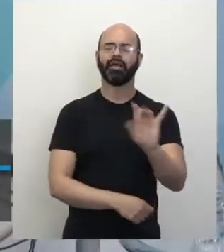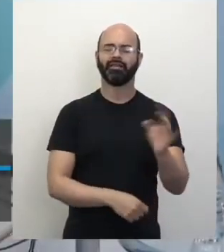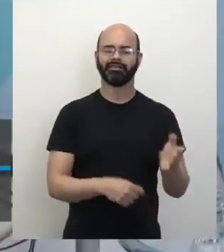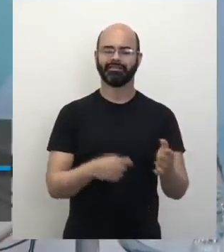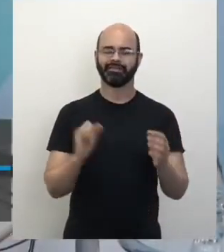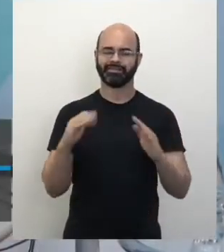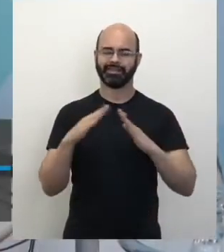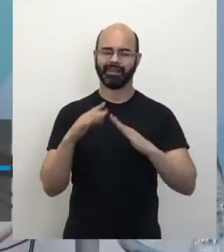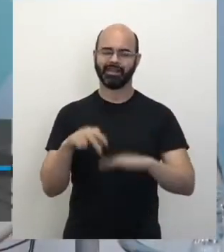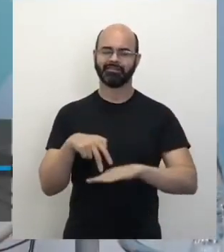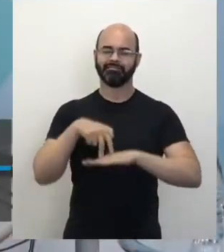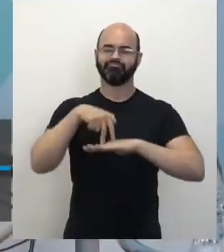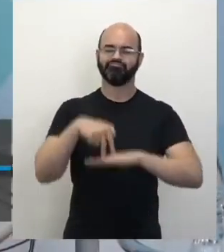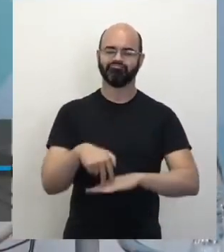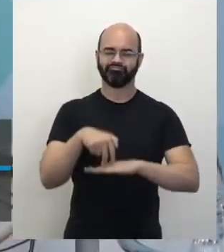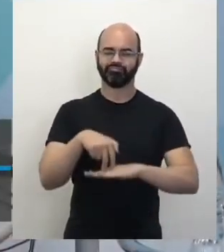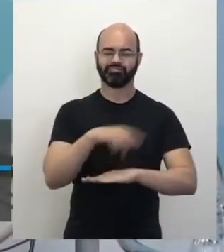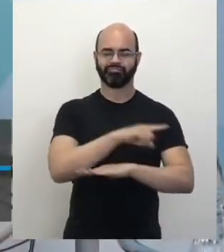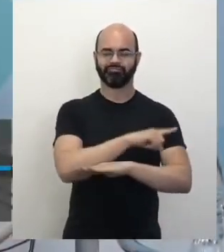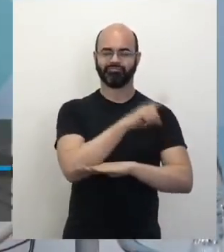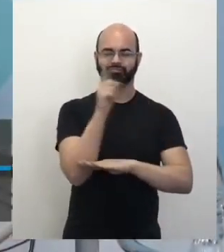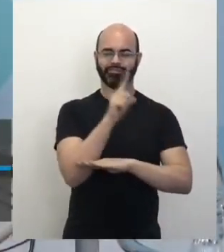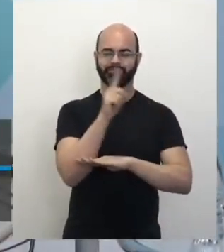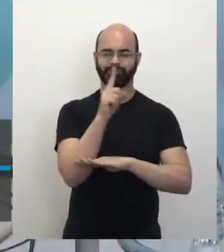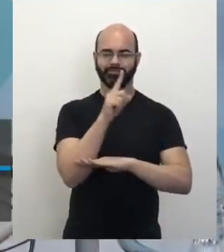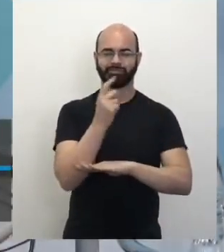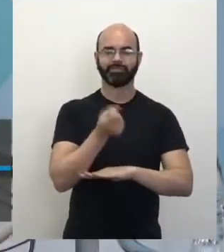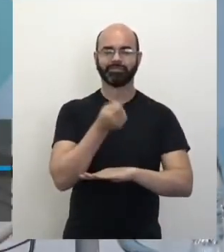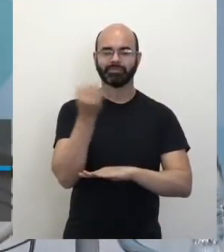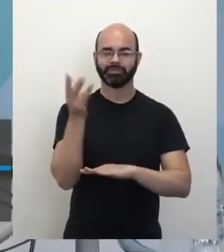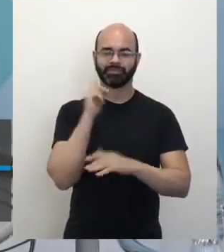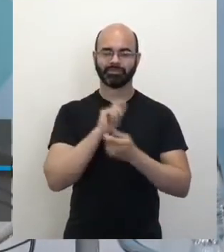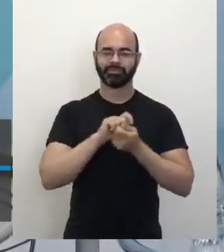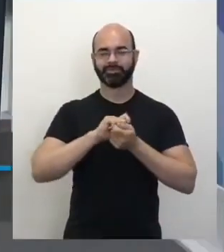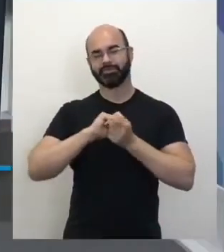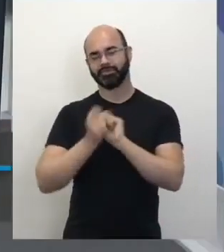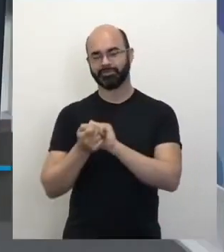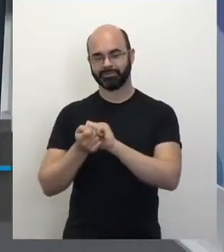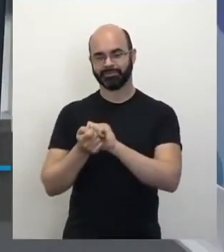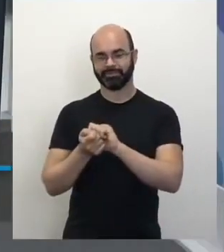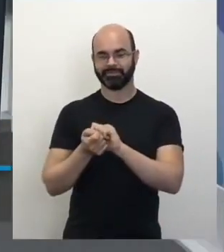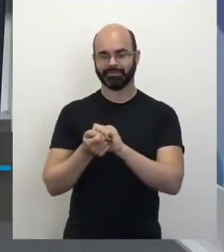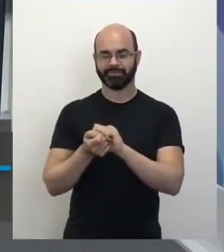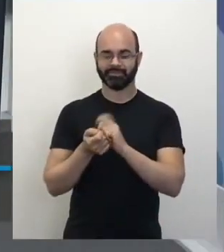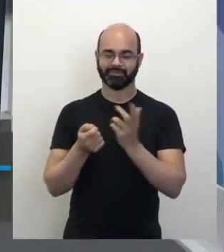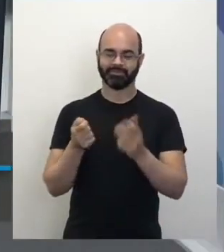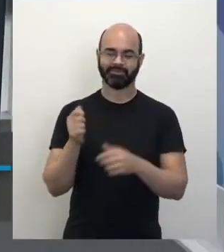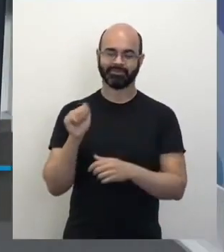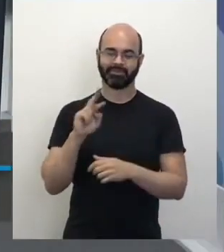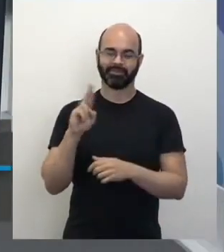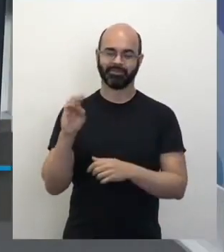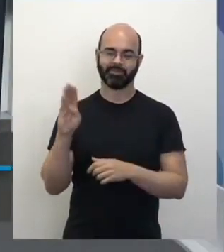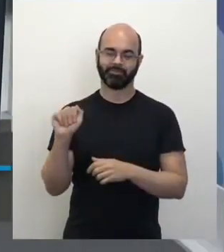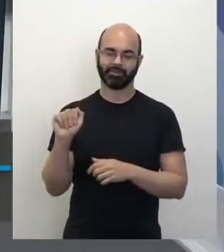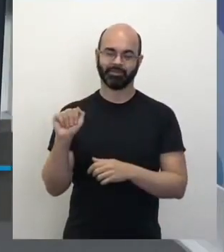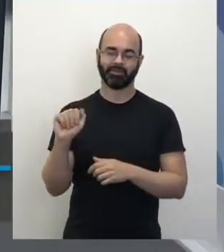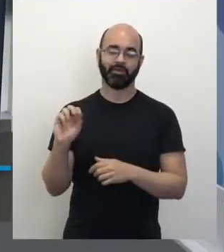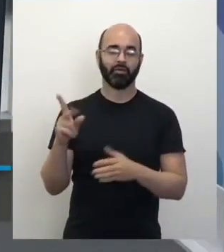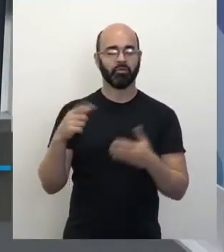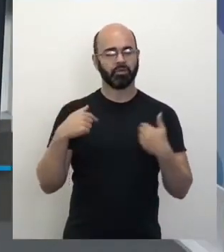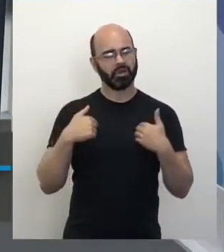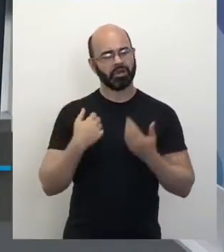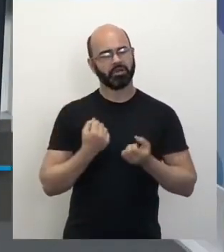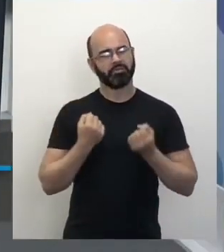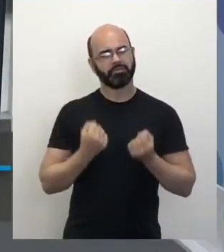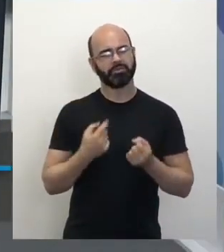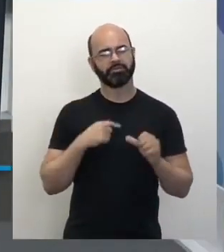casa, eles podiam subir na balança, olhar o peso deles e fazer a conversão para arroba. Ou estimar o próprio peso e arredondar. Exatamente.